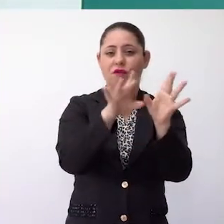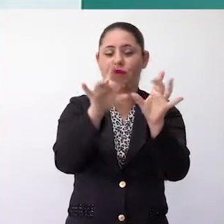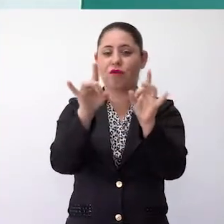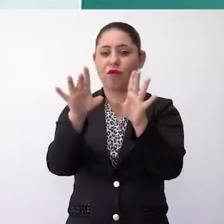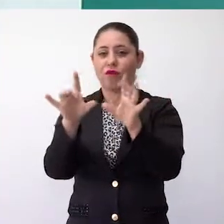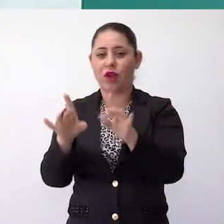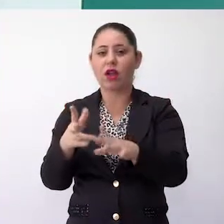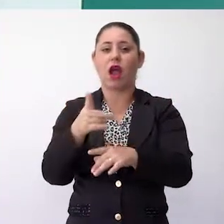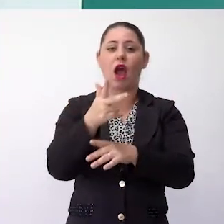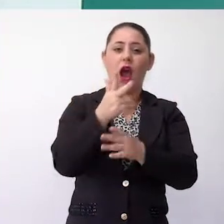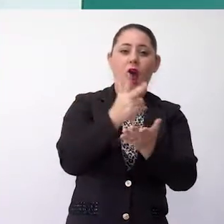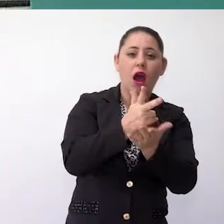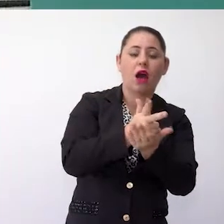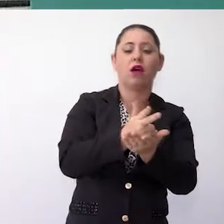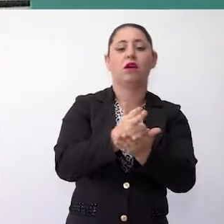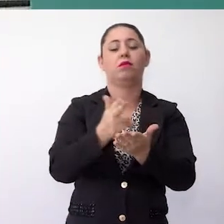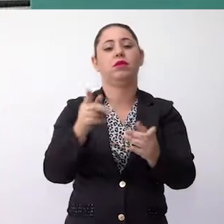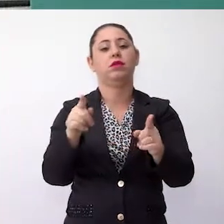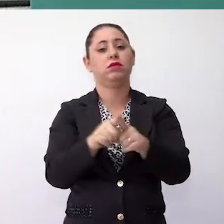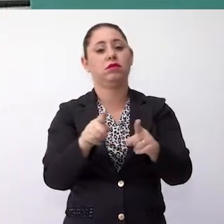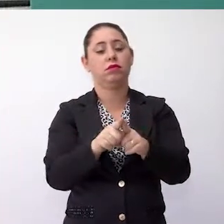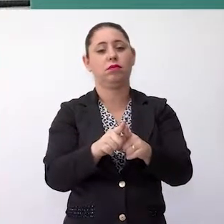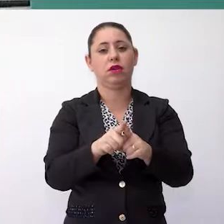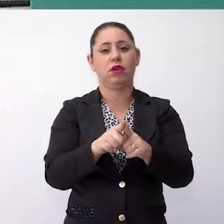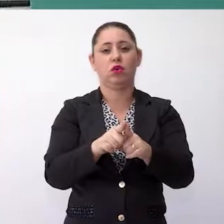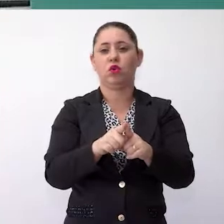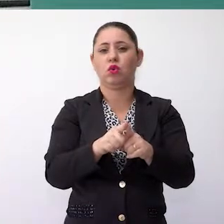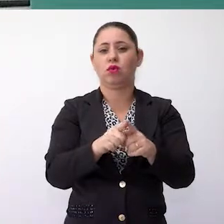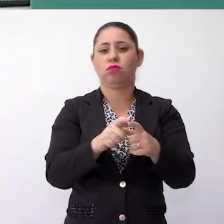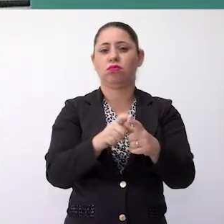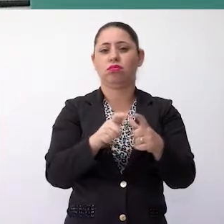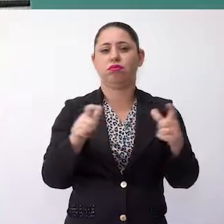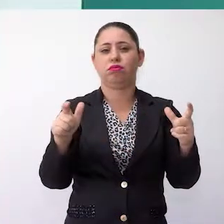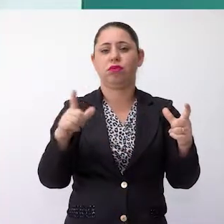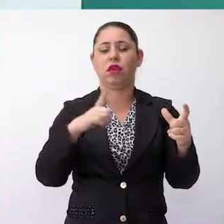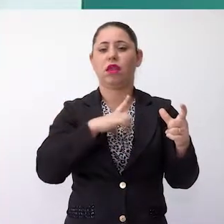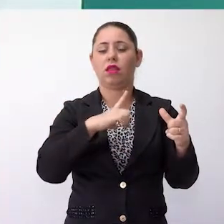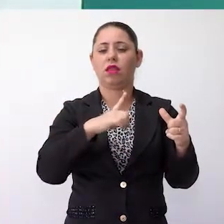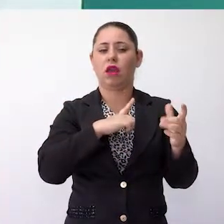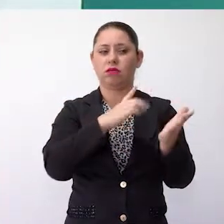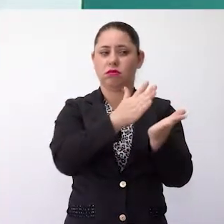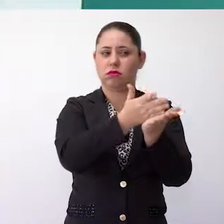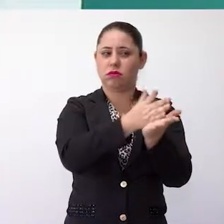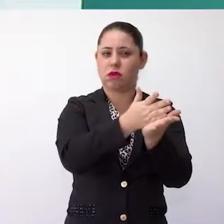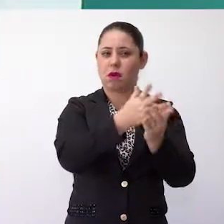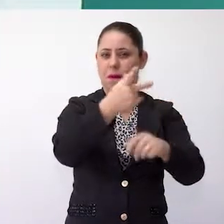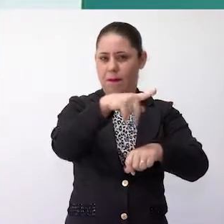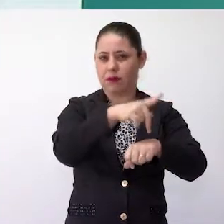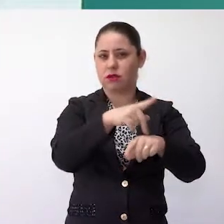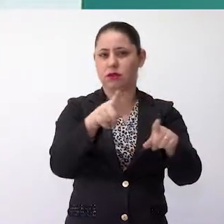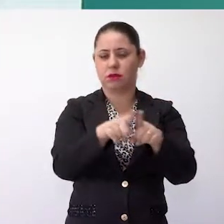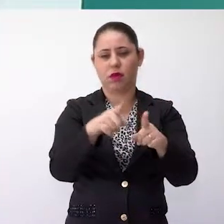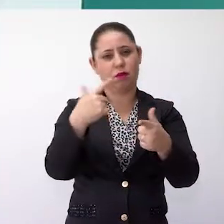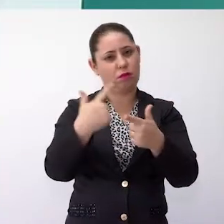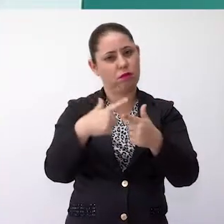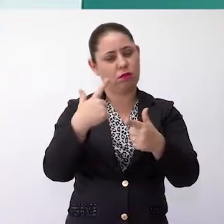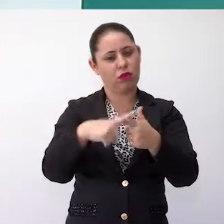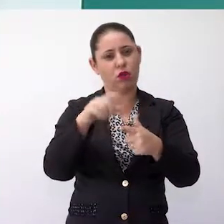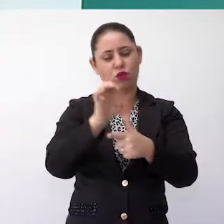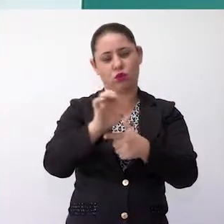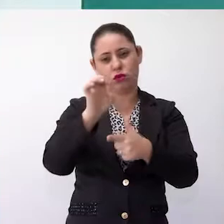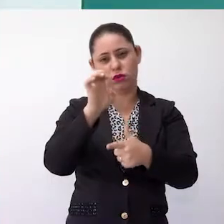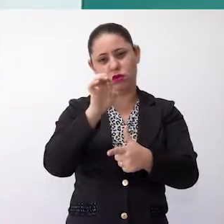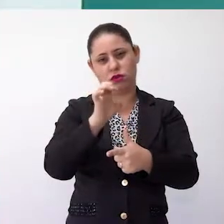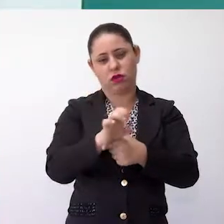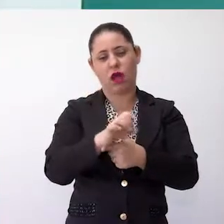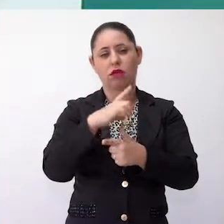contrabando e descaminho também é uma grande quantidade de crimes que a gente vê nas nossas fronteiras, né, porque o nosso estado,